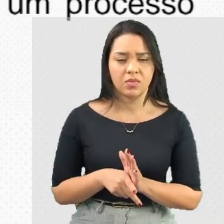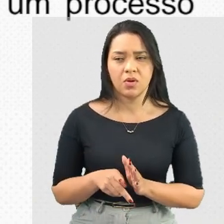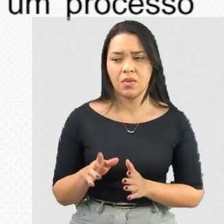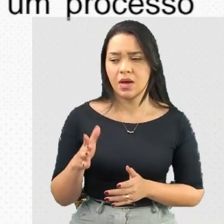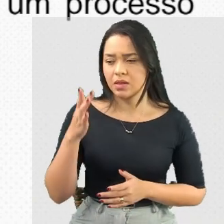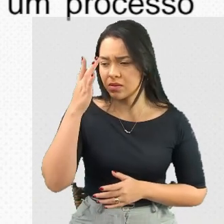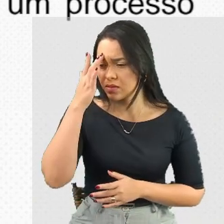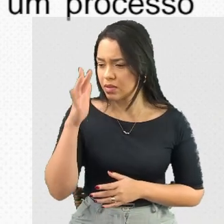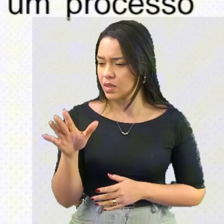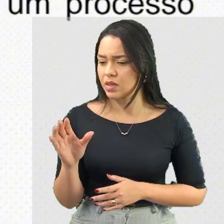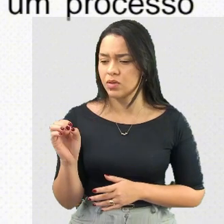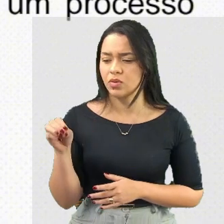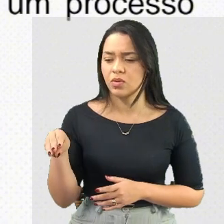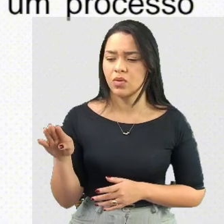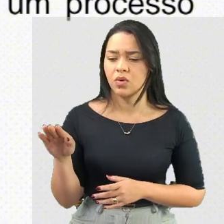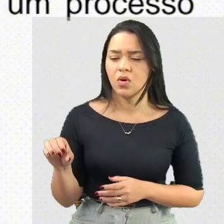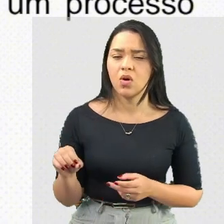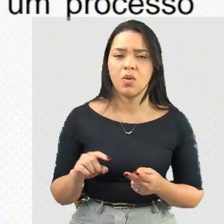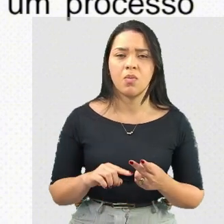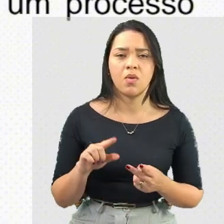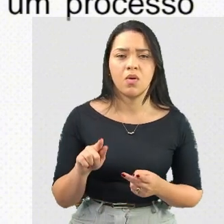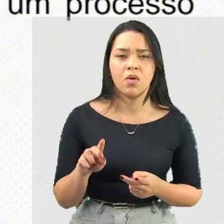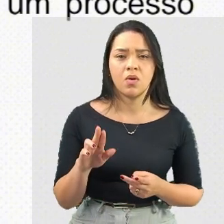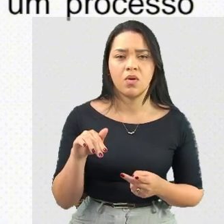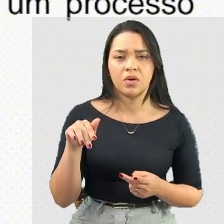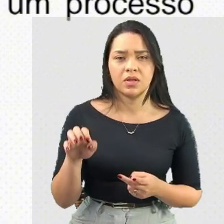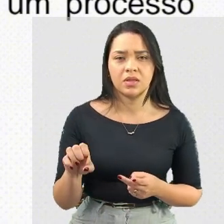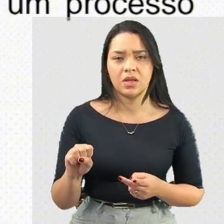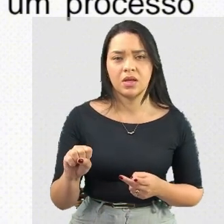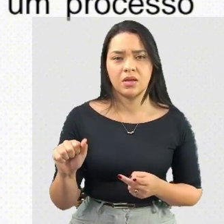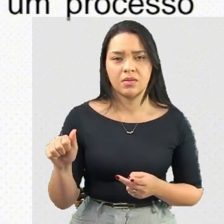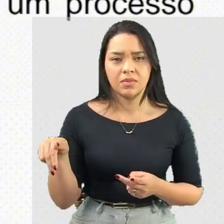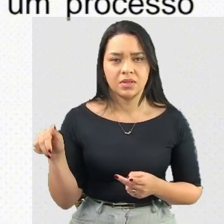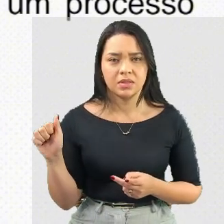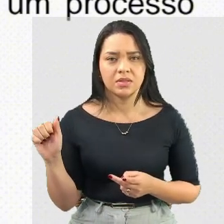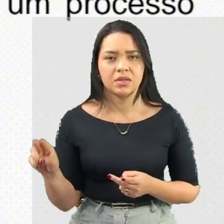lá, Guiné-Bissau, Moçambique,